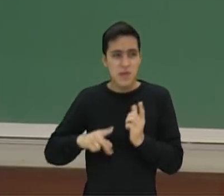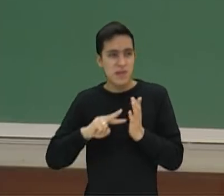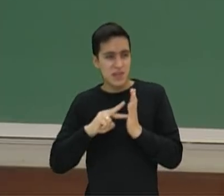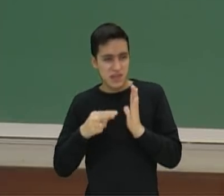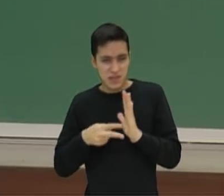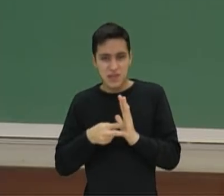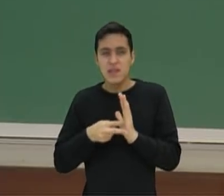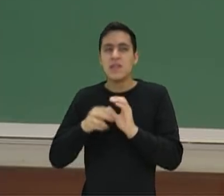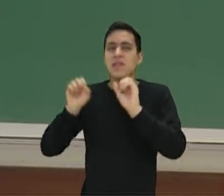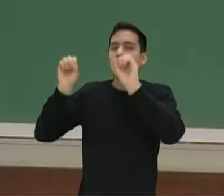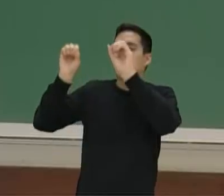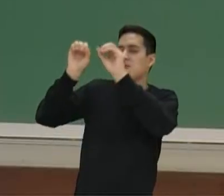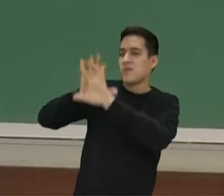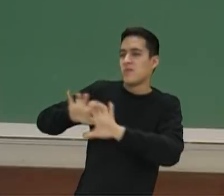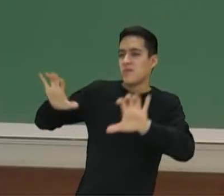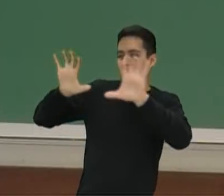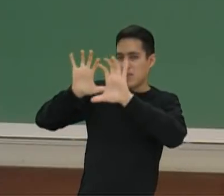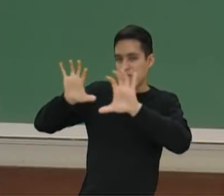formação de nuvens.